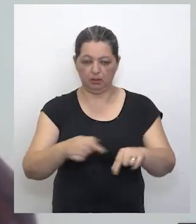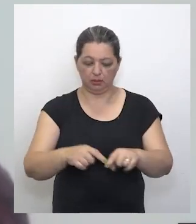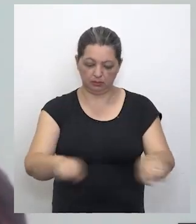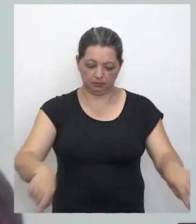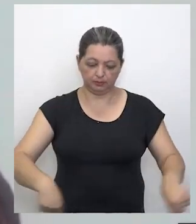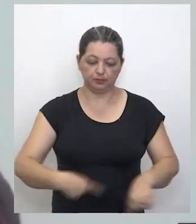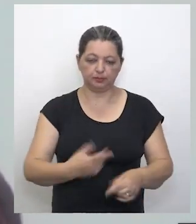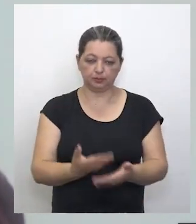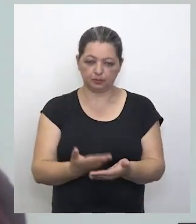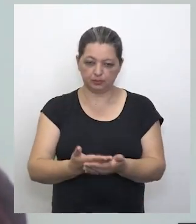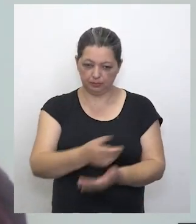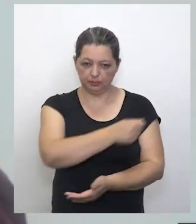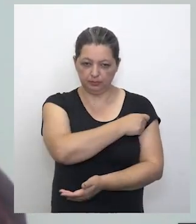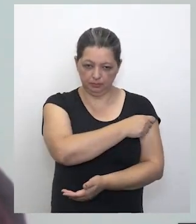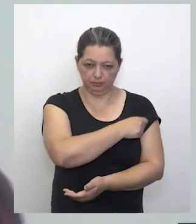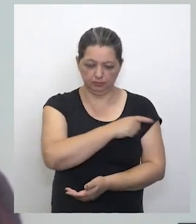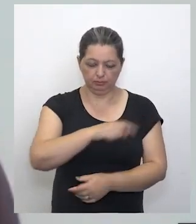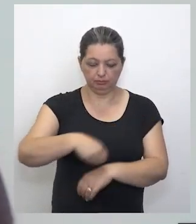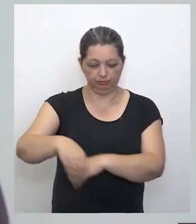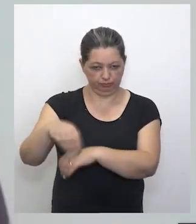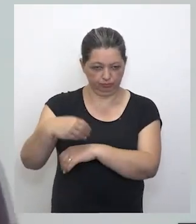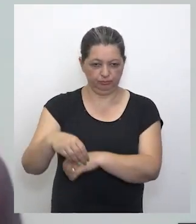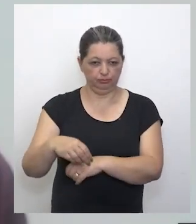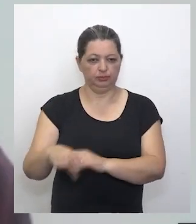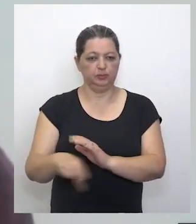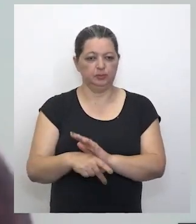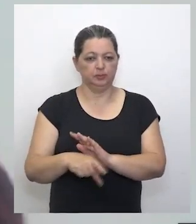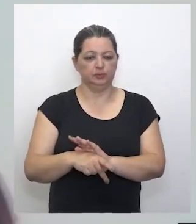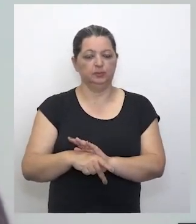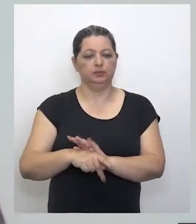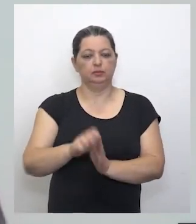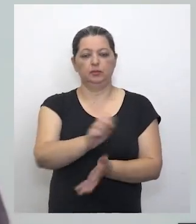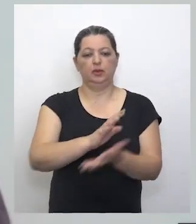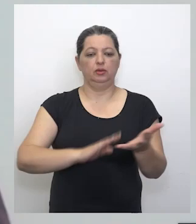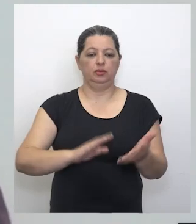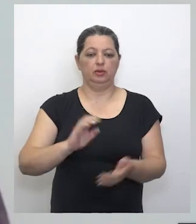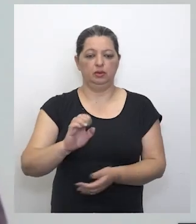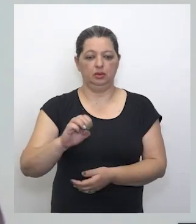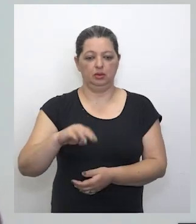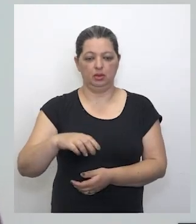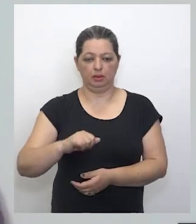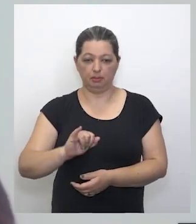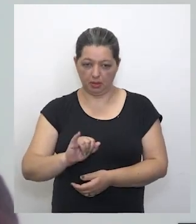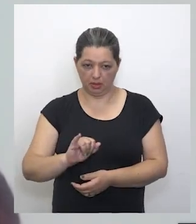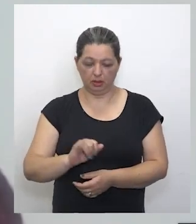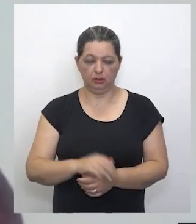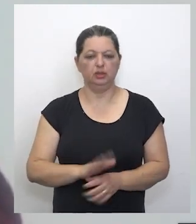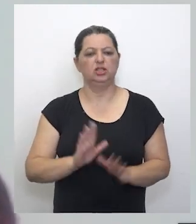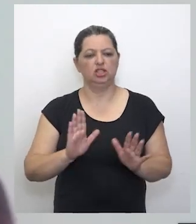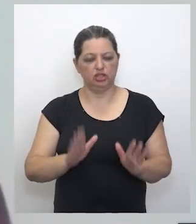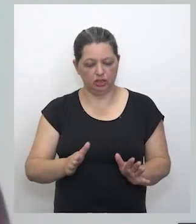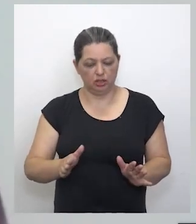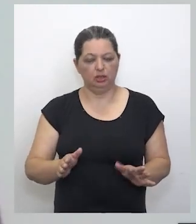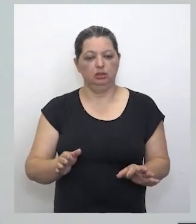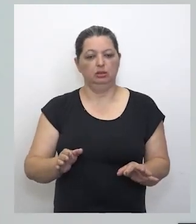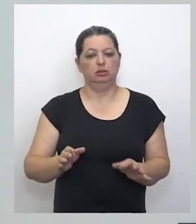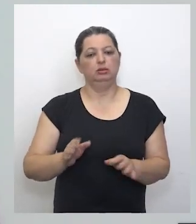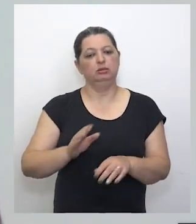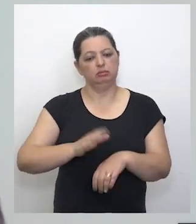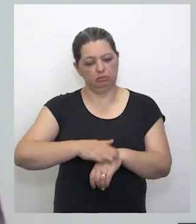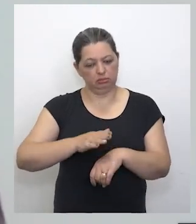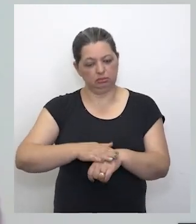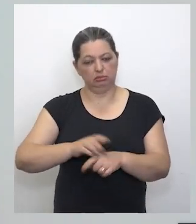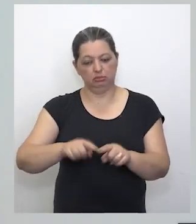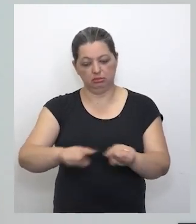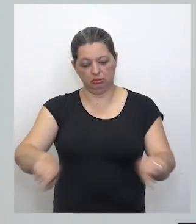nossa intenção é justamente essa. A gente está trazendo atividades do EMAI, que foram, teoricamente, já abordadas em sala de aula,